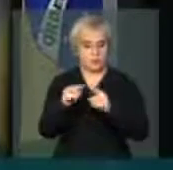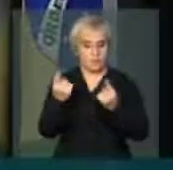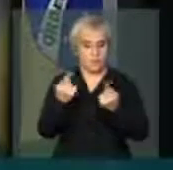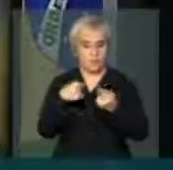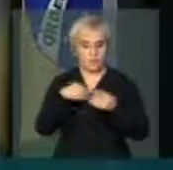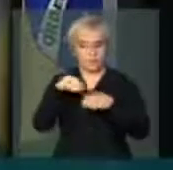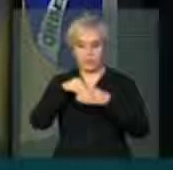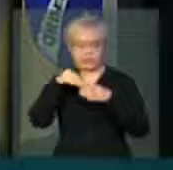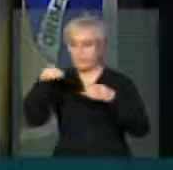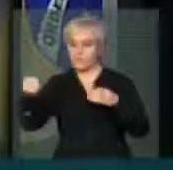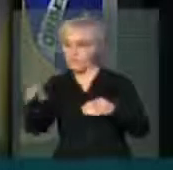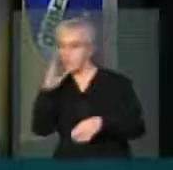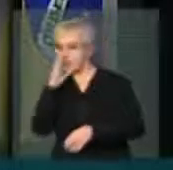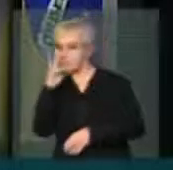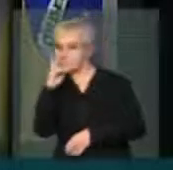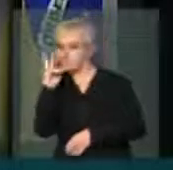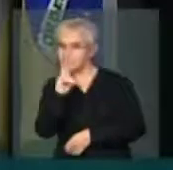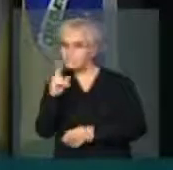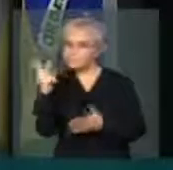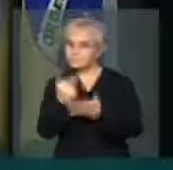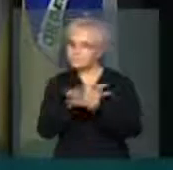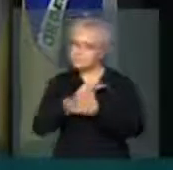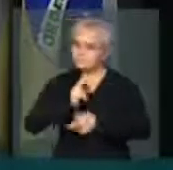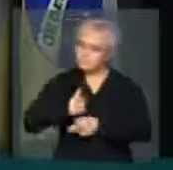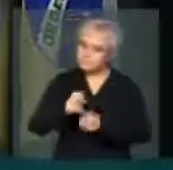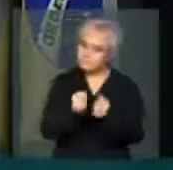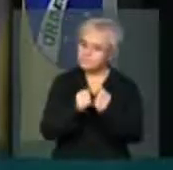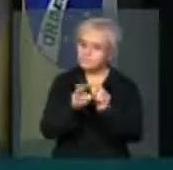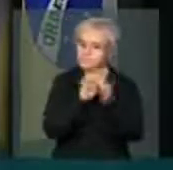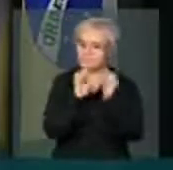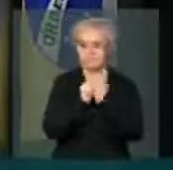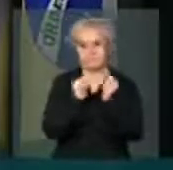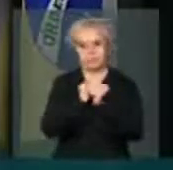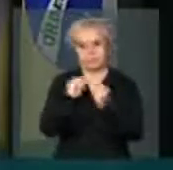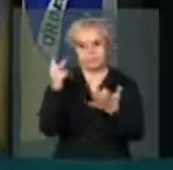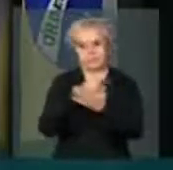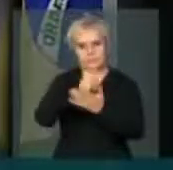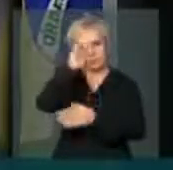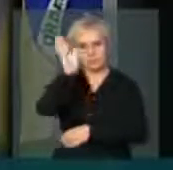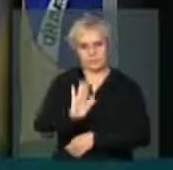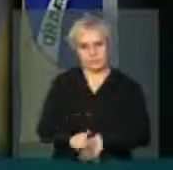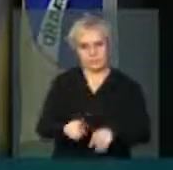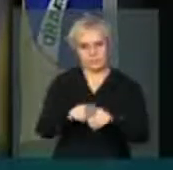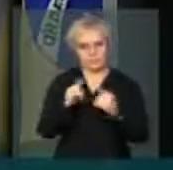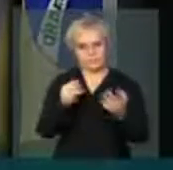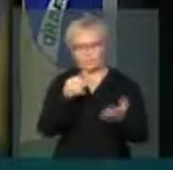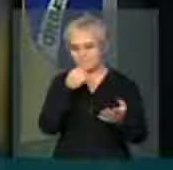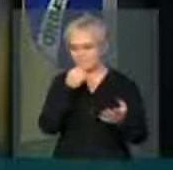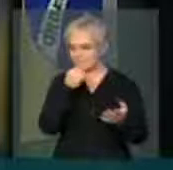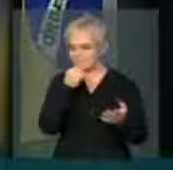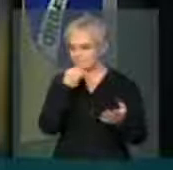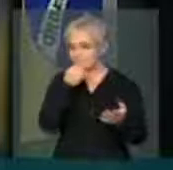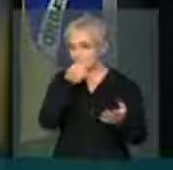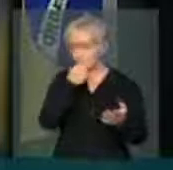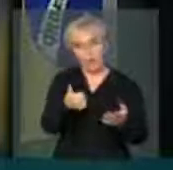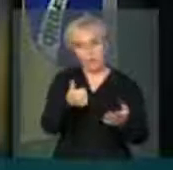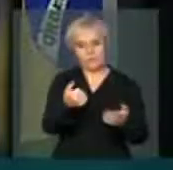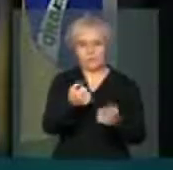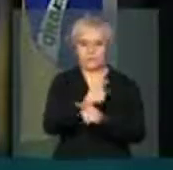que aconteceu no Brasil nos últimos anos. E devo dizer que, infelizmente, o cenário não foi